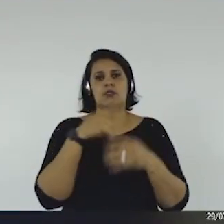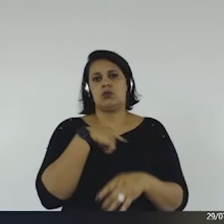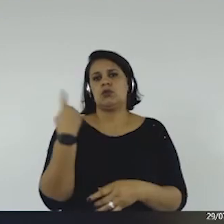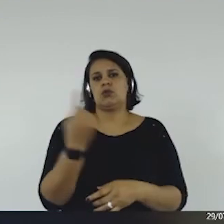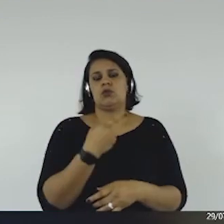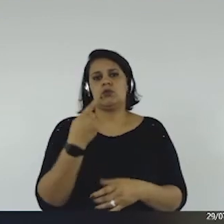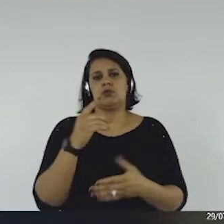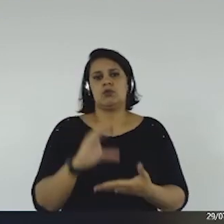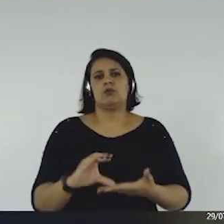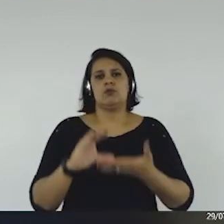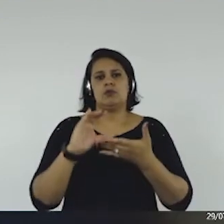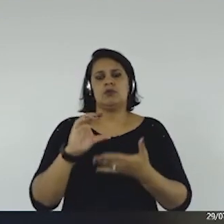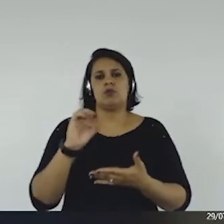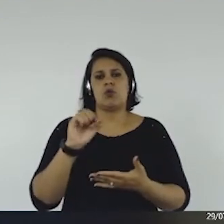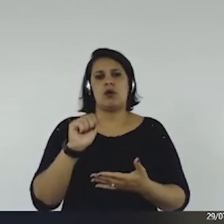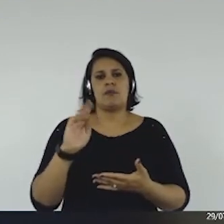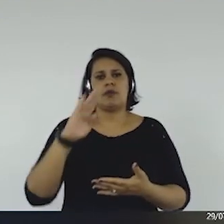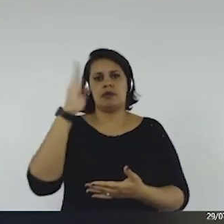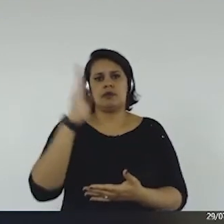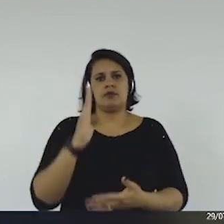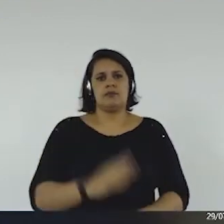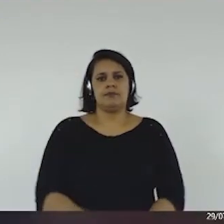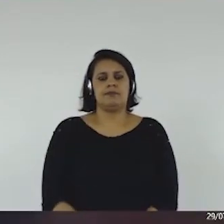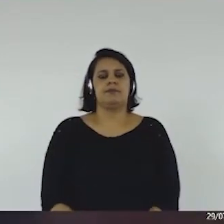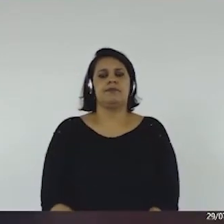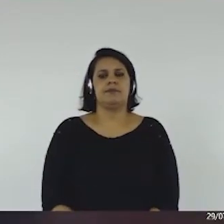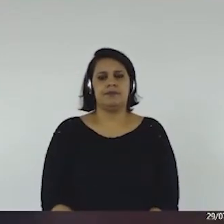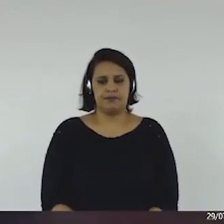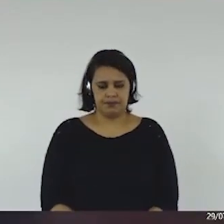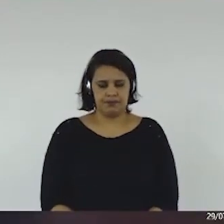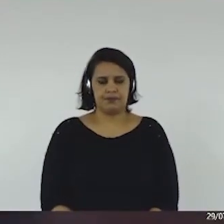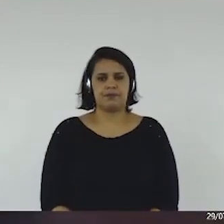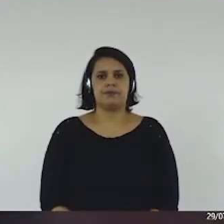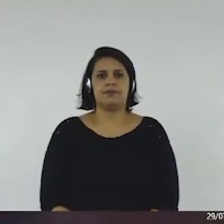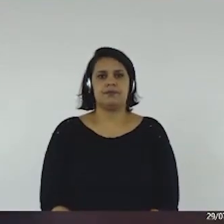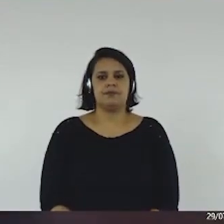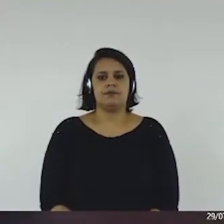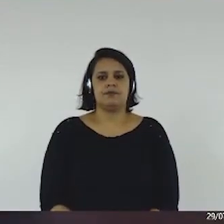da OAB Nacional. Muito obrigado. Obrigado. Nós que agradecemos. Muito obrigado. Tchau.